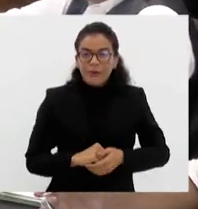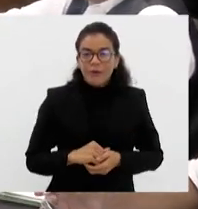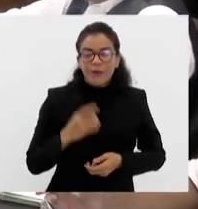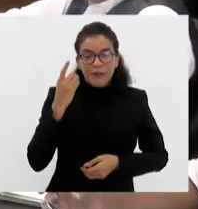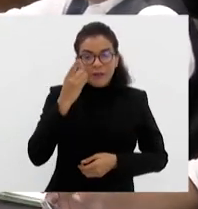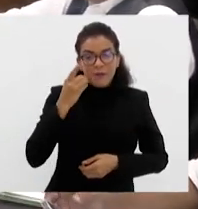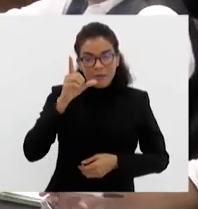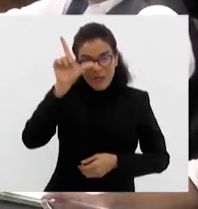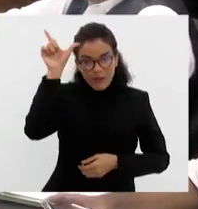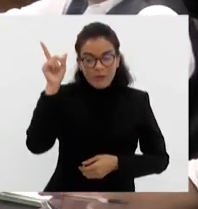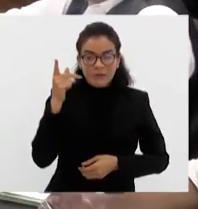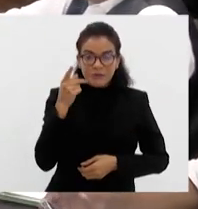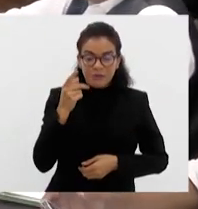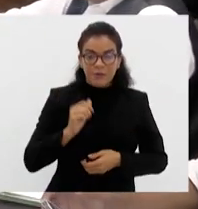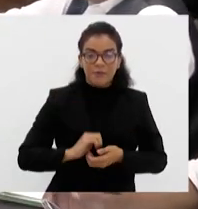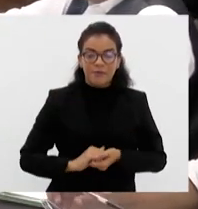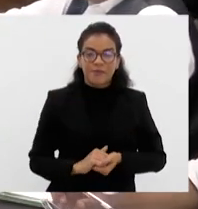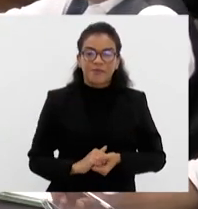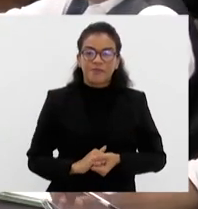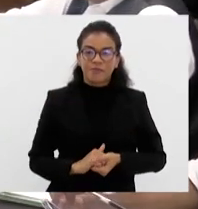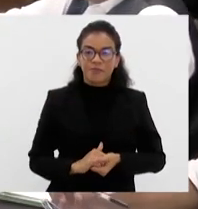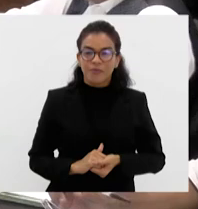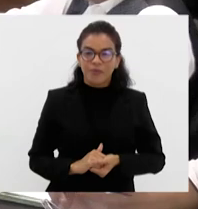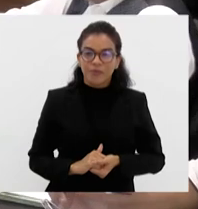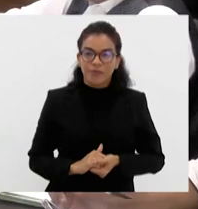Deputado Carlos Mink, deputado Fred.